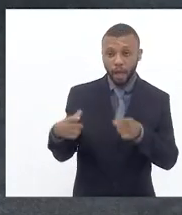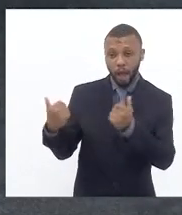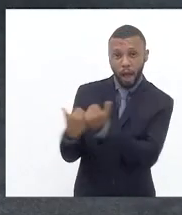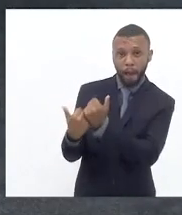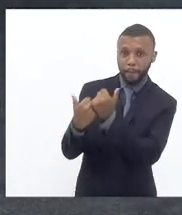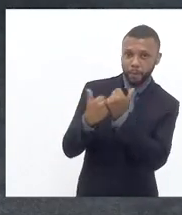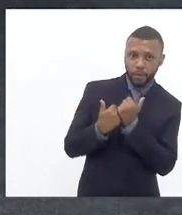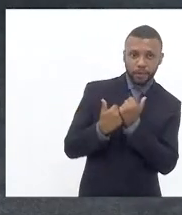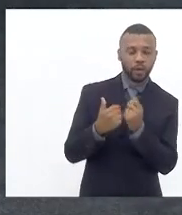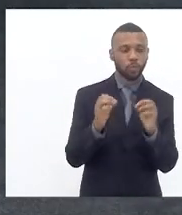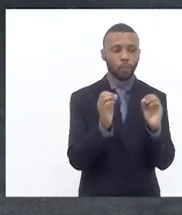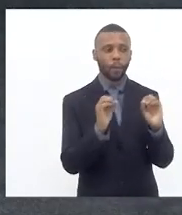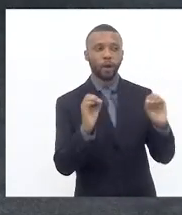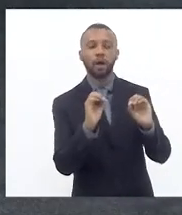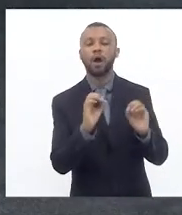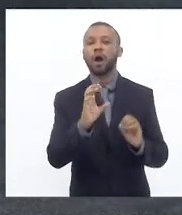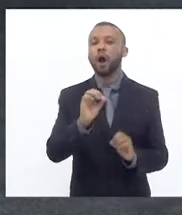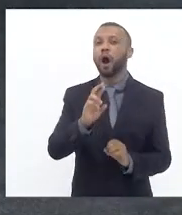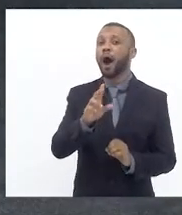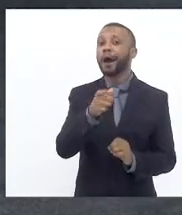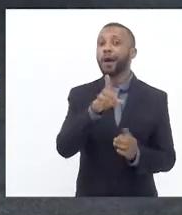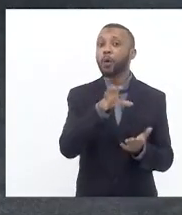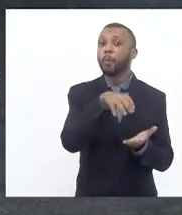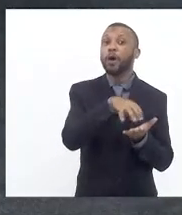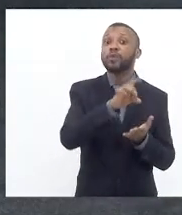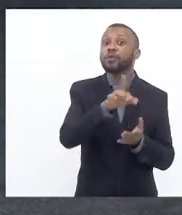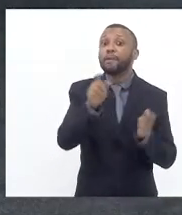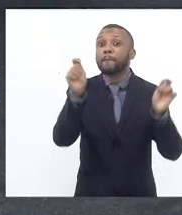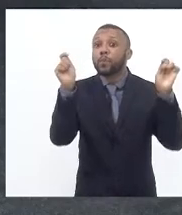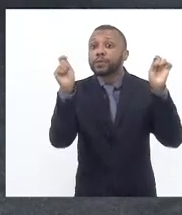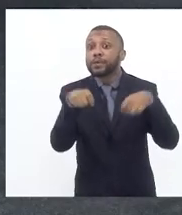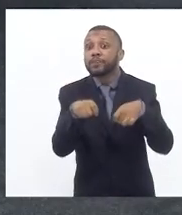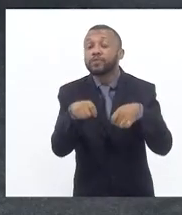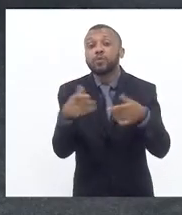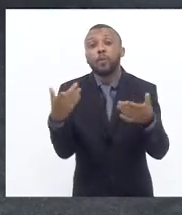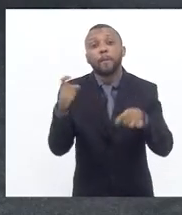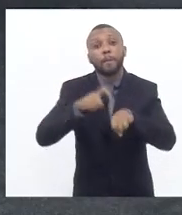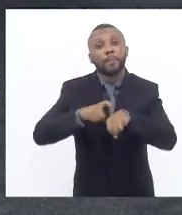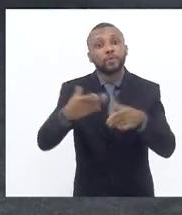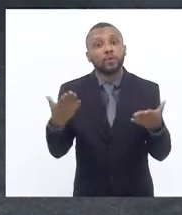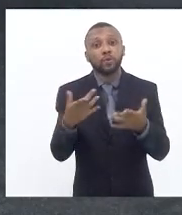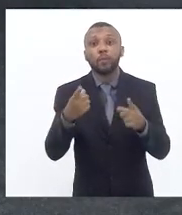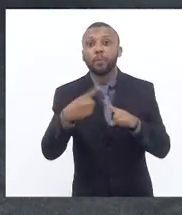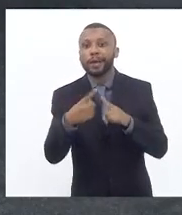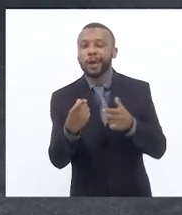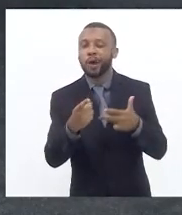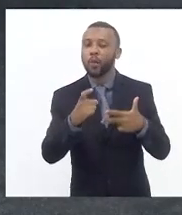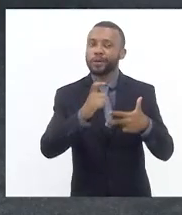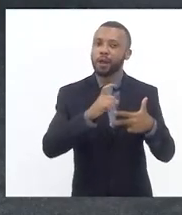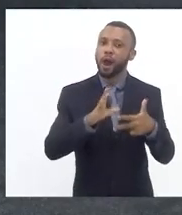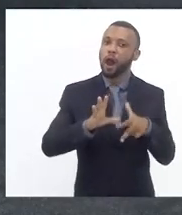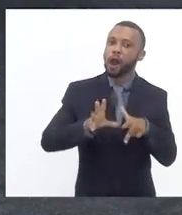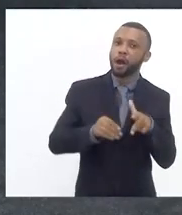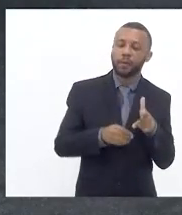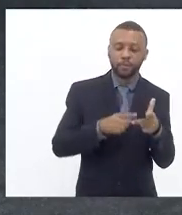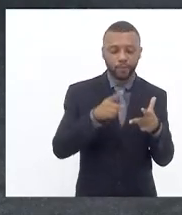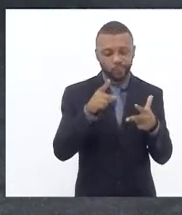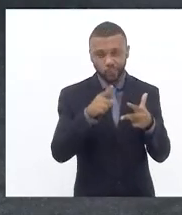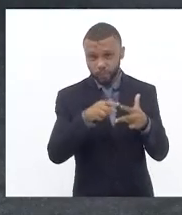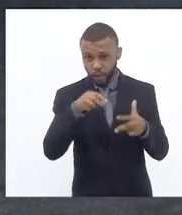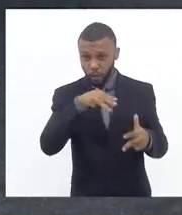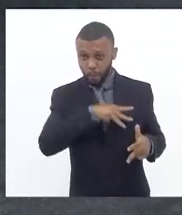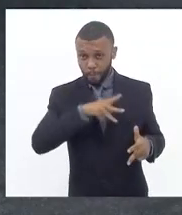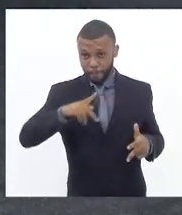lado nenhum órgão só foi possível o caos em que o rio está hoje porque o Executivo roubava o creme pena